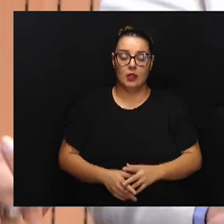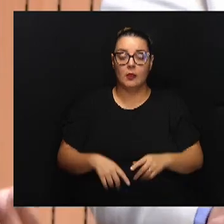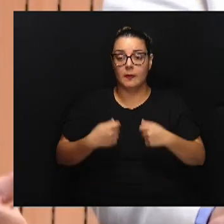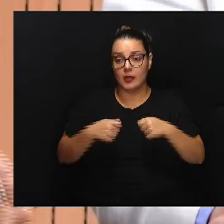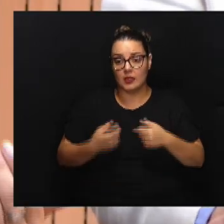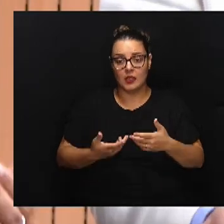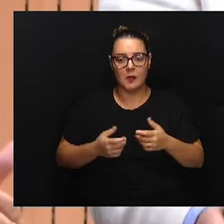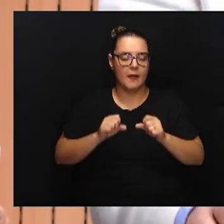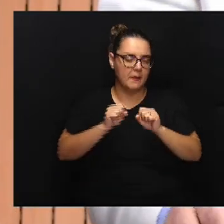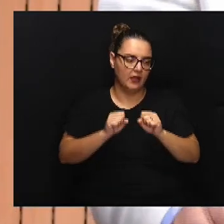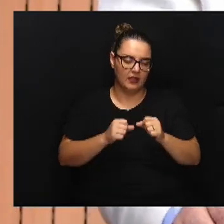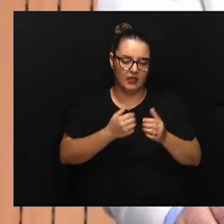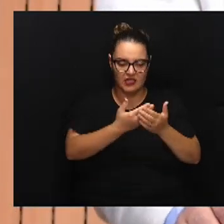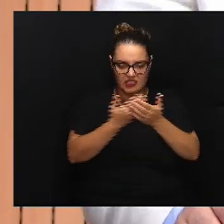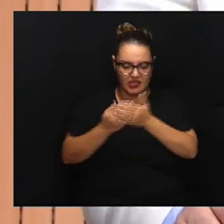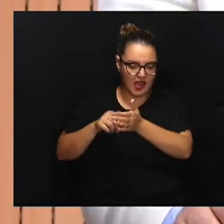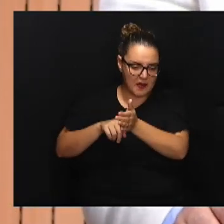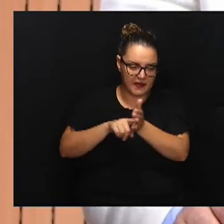poder estudar, enfim.